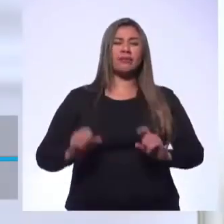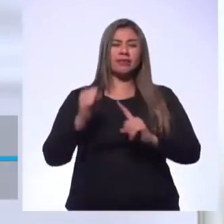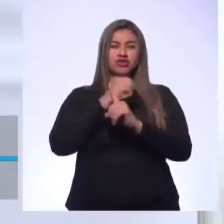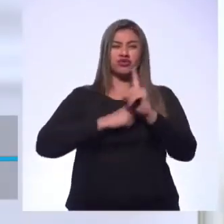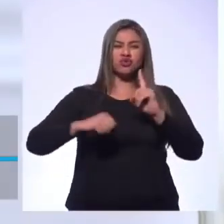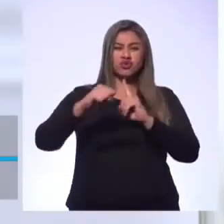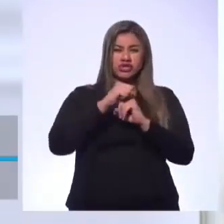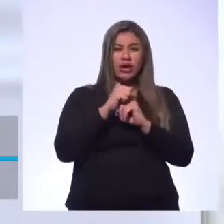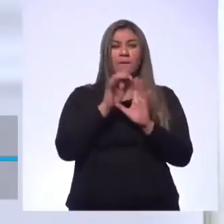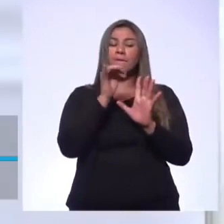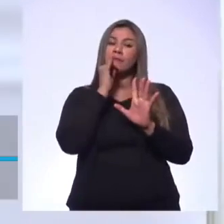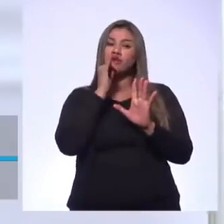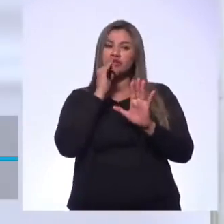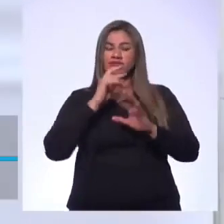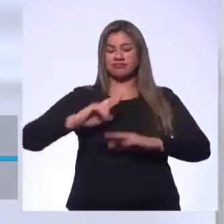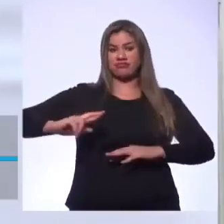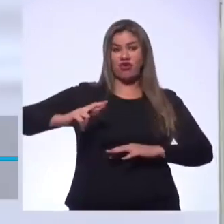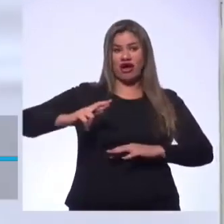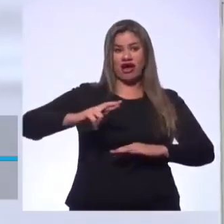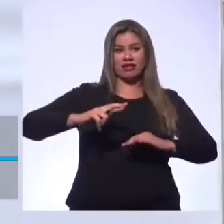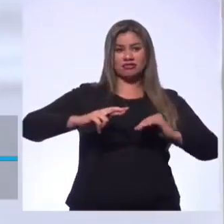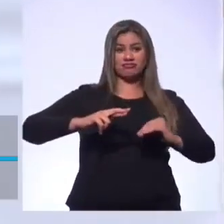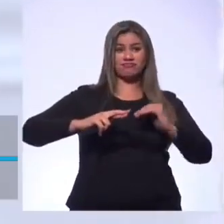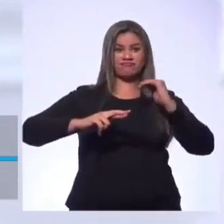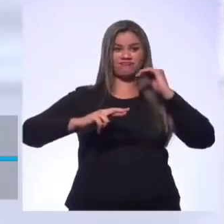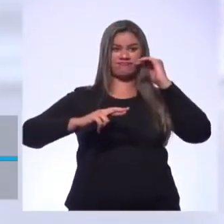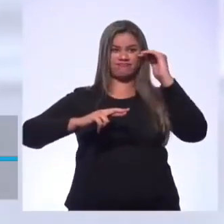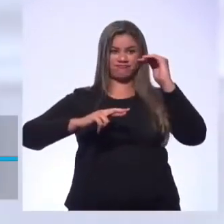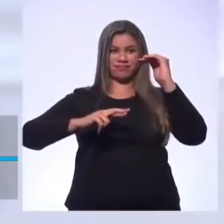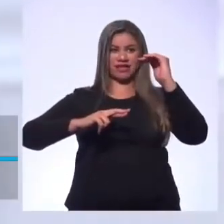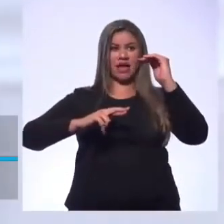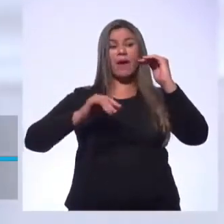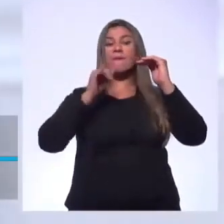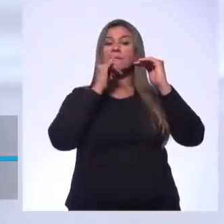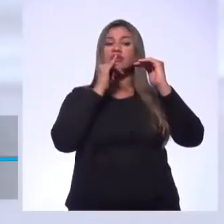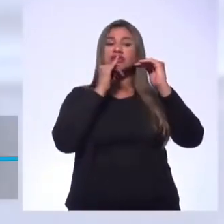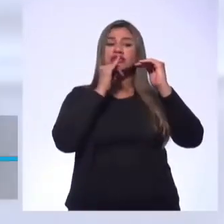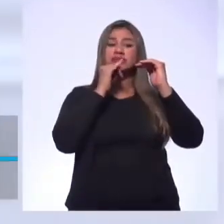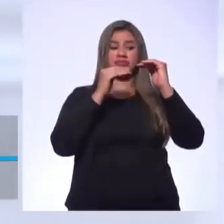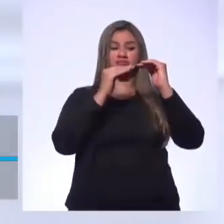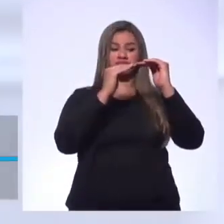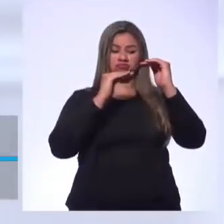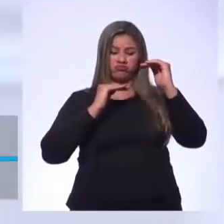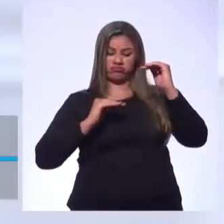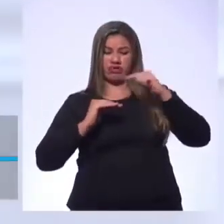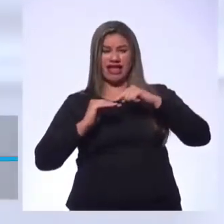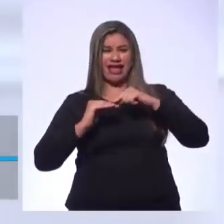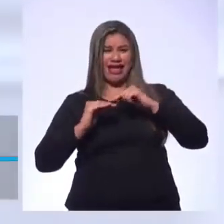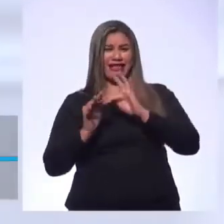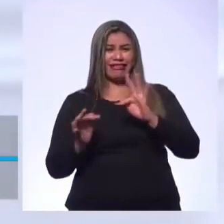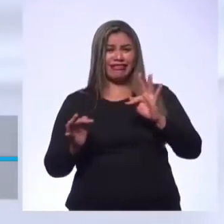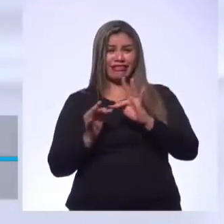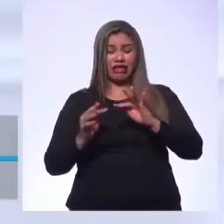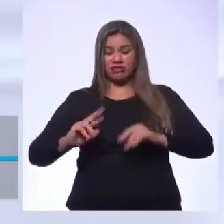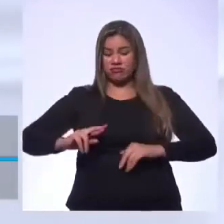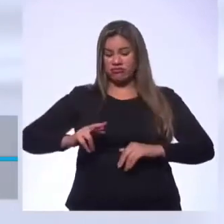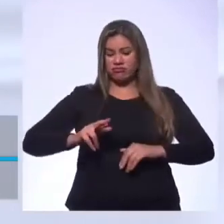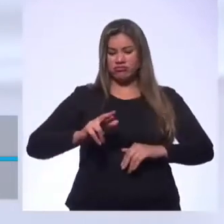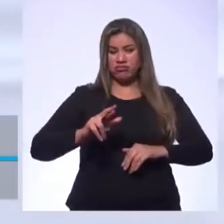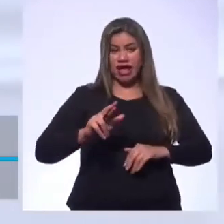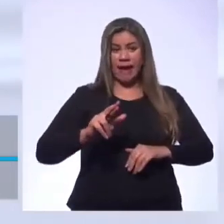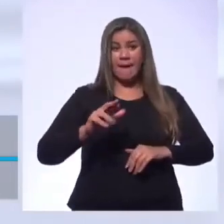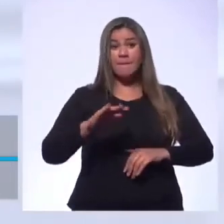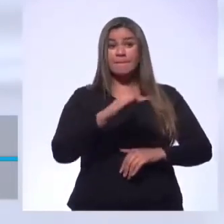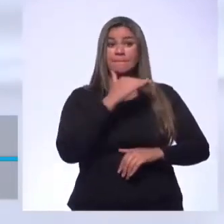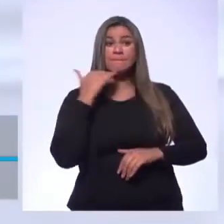baixo lá na hierarquia deles, vai na frente. E se ele sofrer alguma coisa, os demais não vão. Então você com chumbinho, você